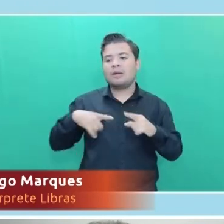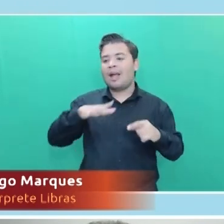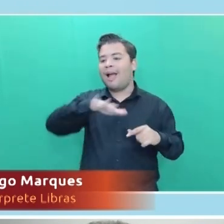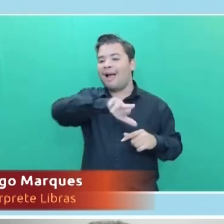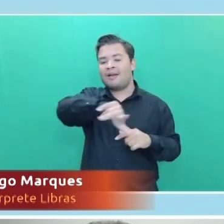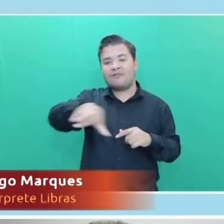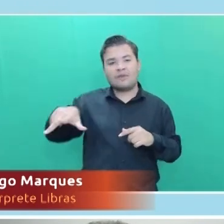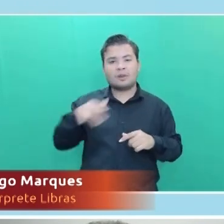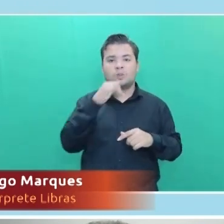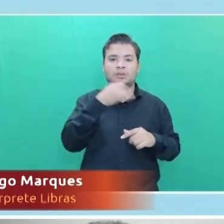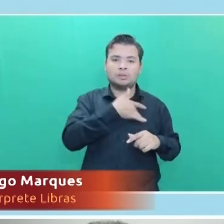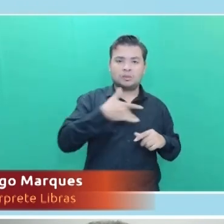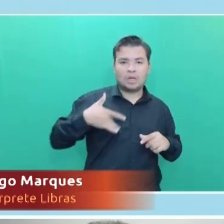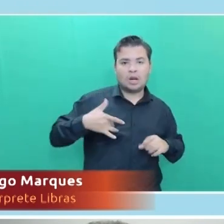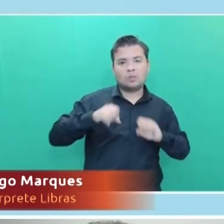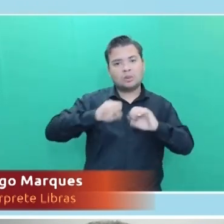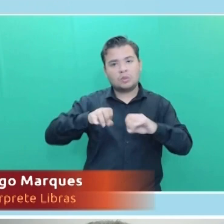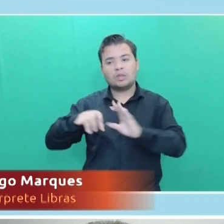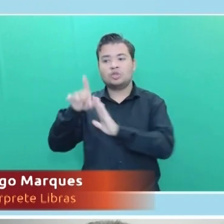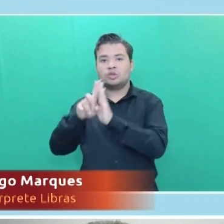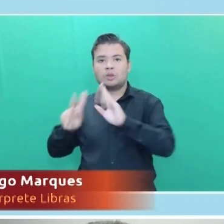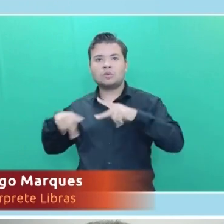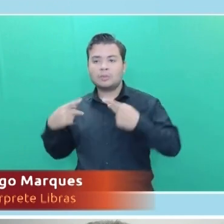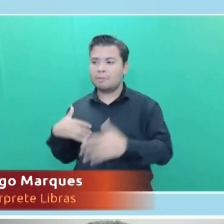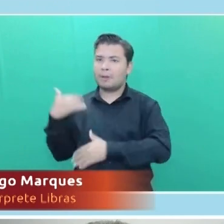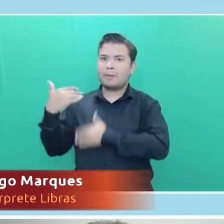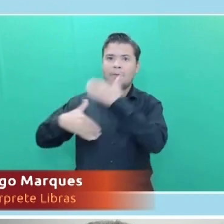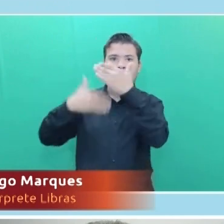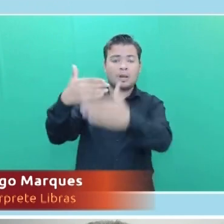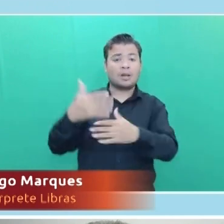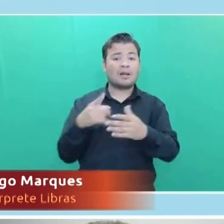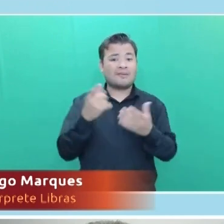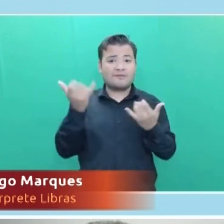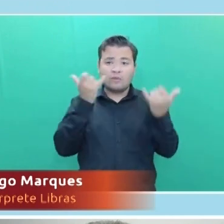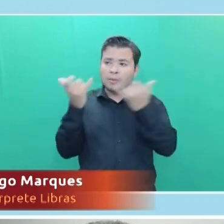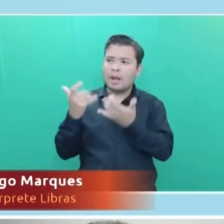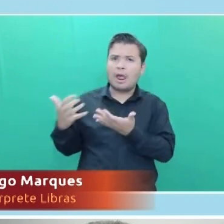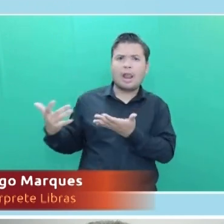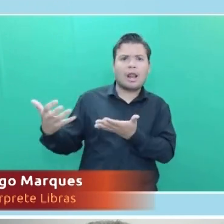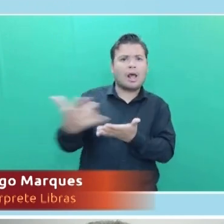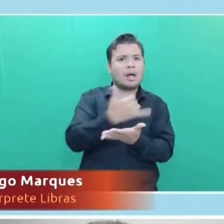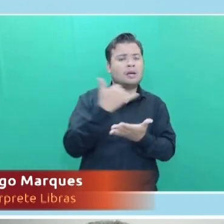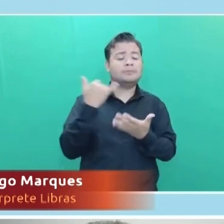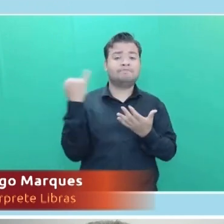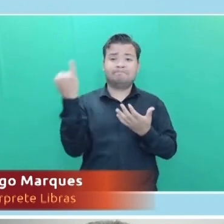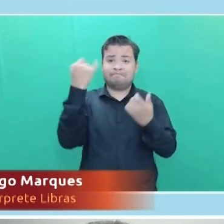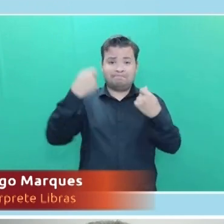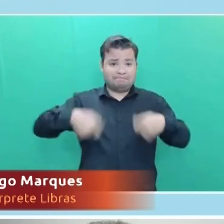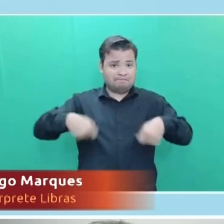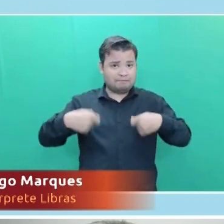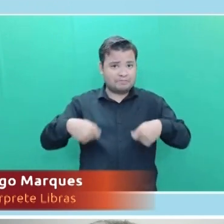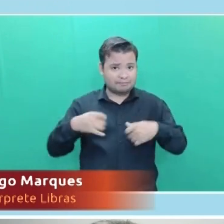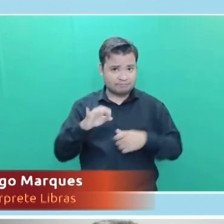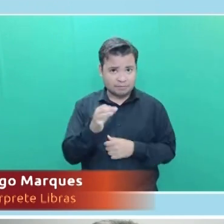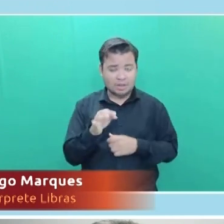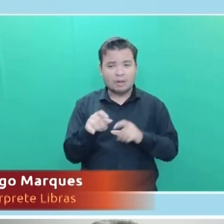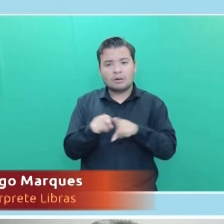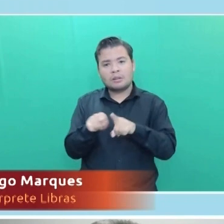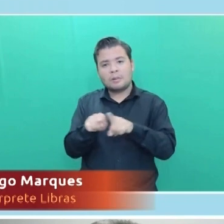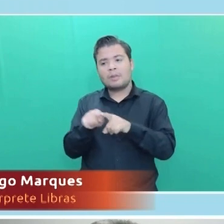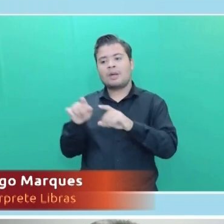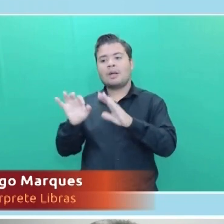na educação, nos direitos humanos. Esses dados são essenciais, né? E o IBGE poder compilar de uma forma ainda